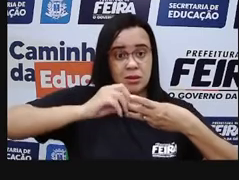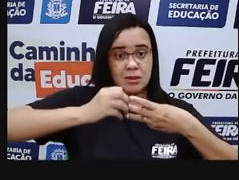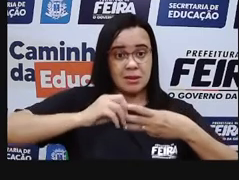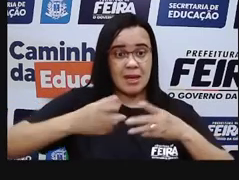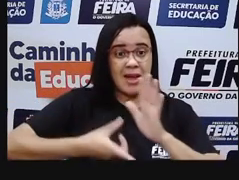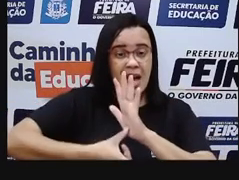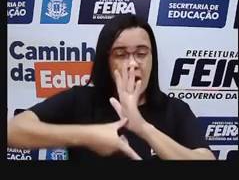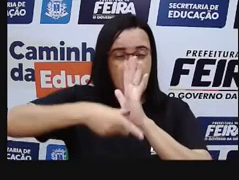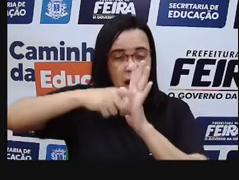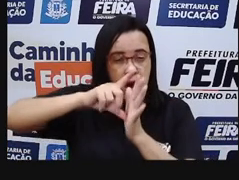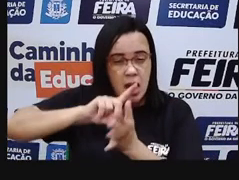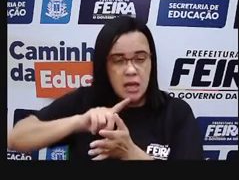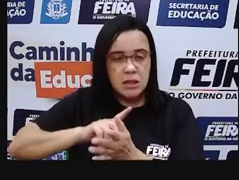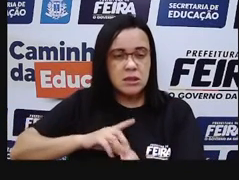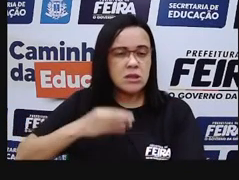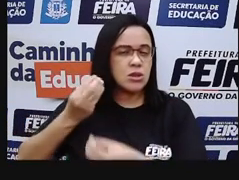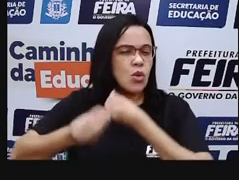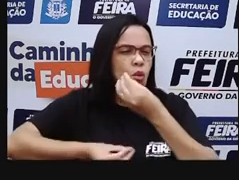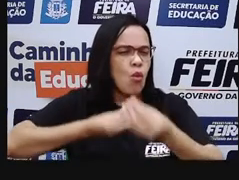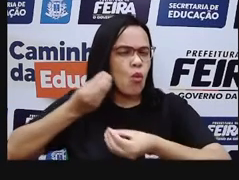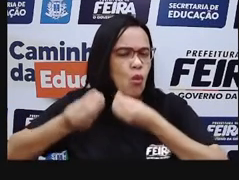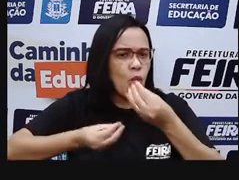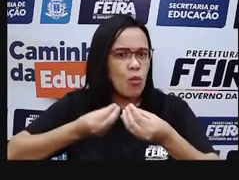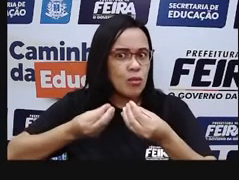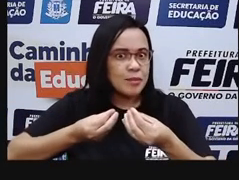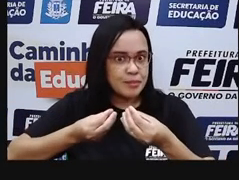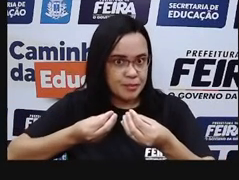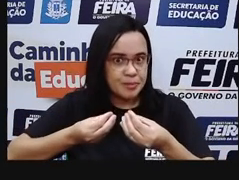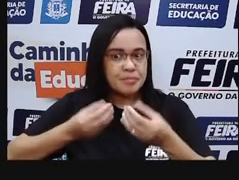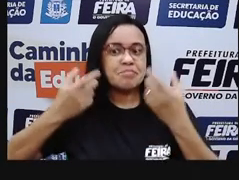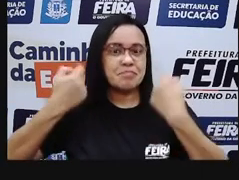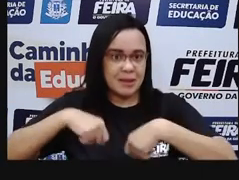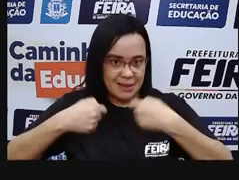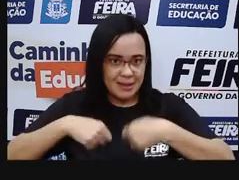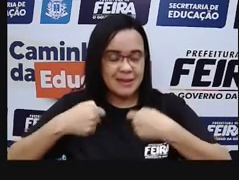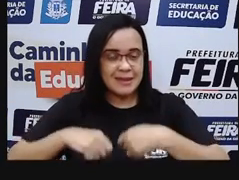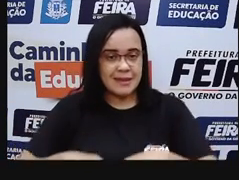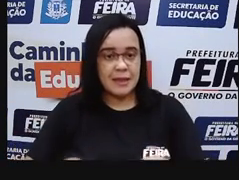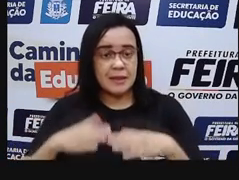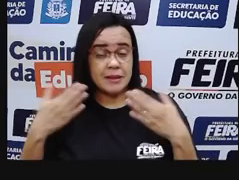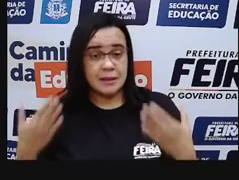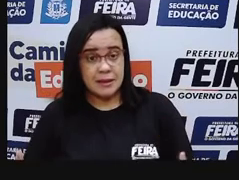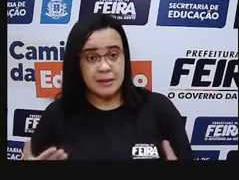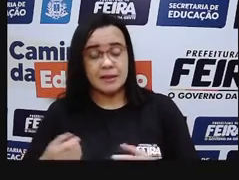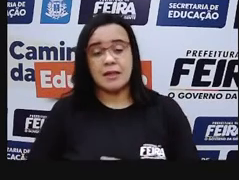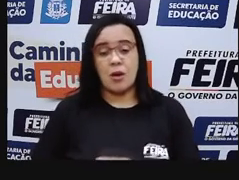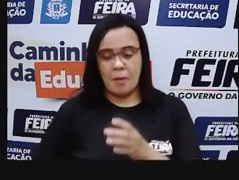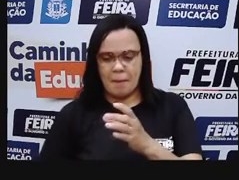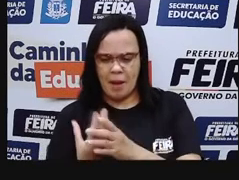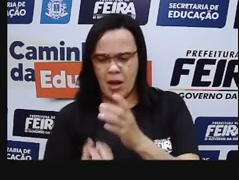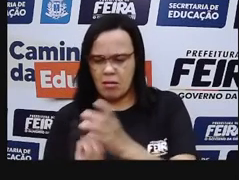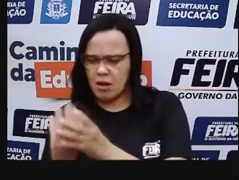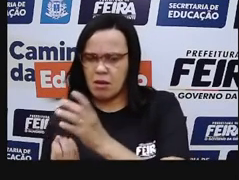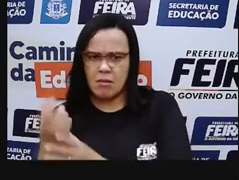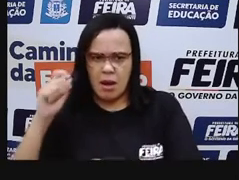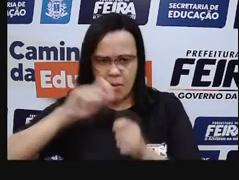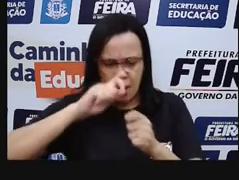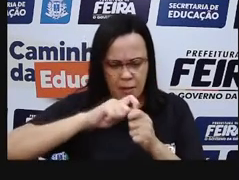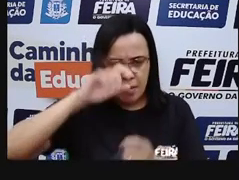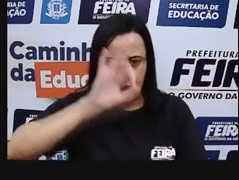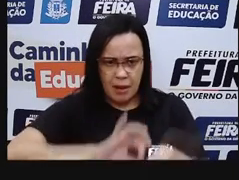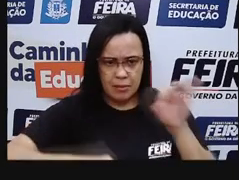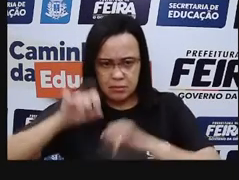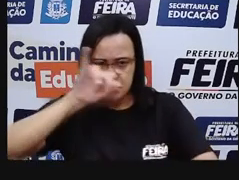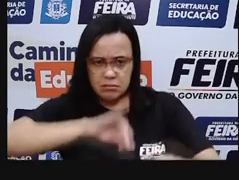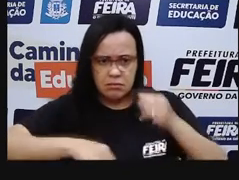não é como é esse forma certo e para conseguir então produzir os anticorpos adequados